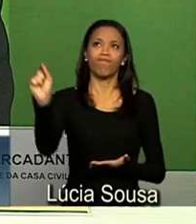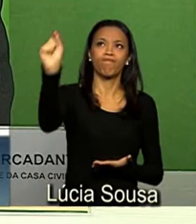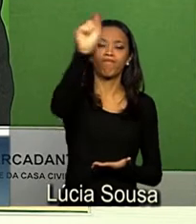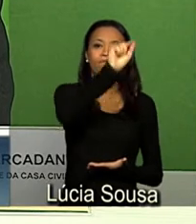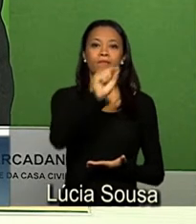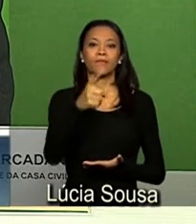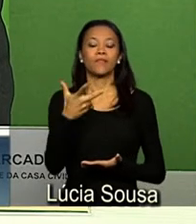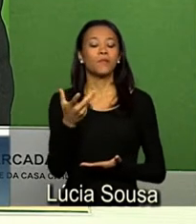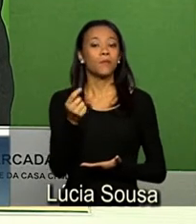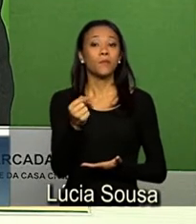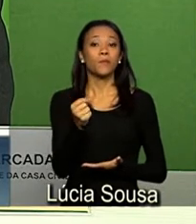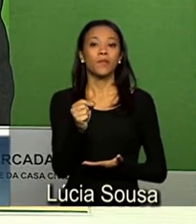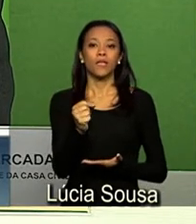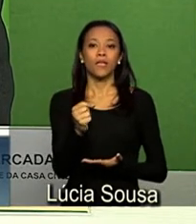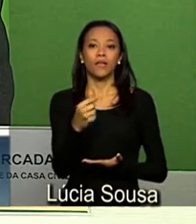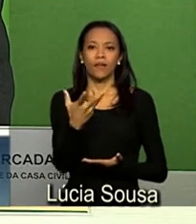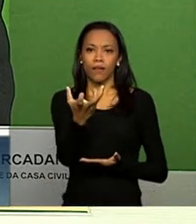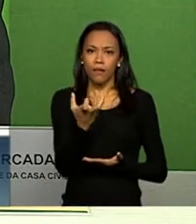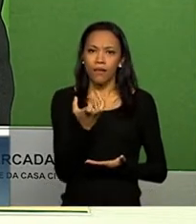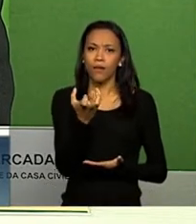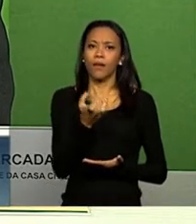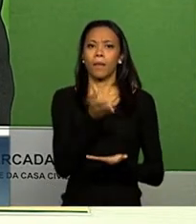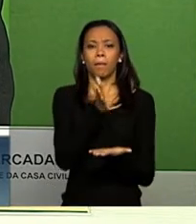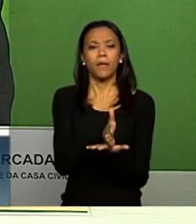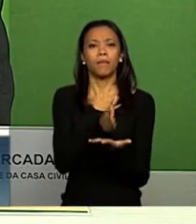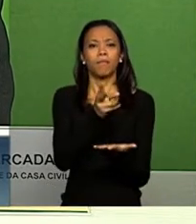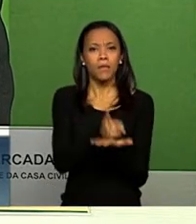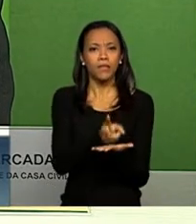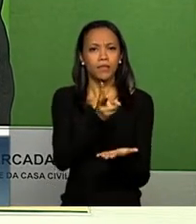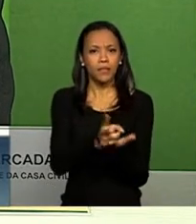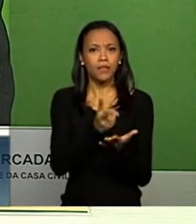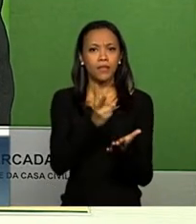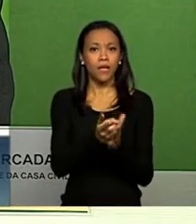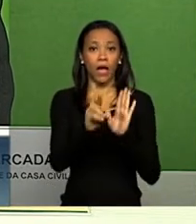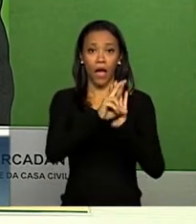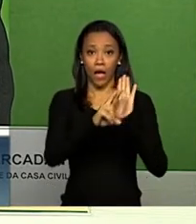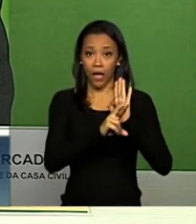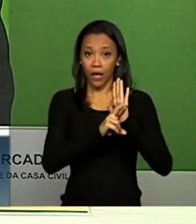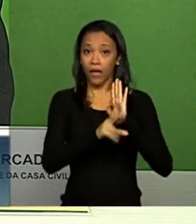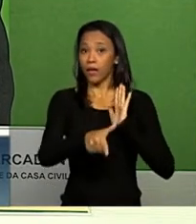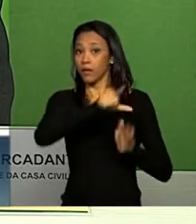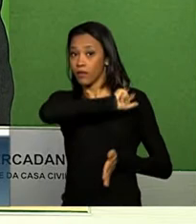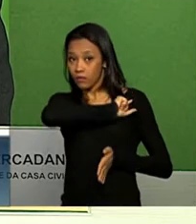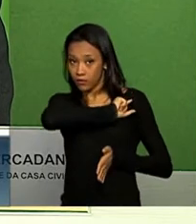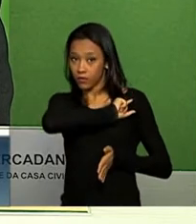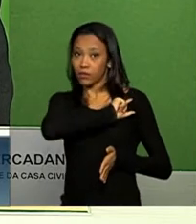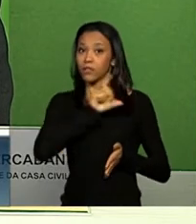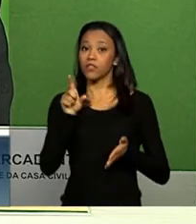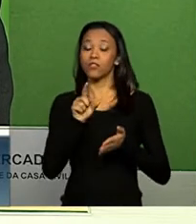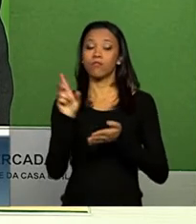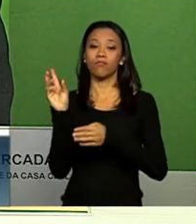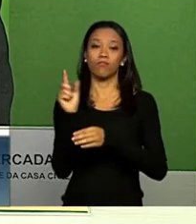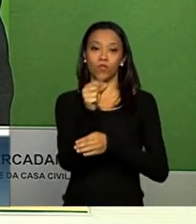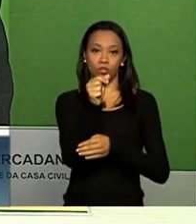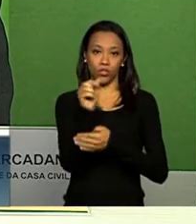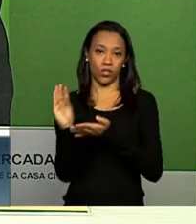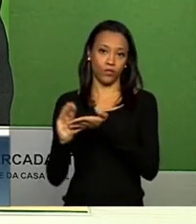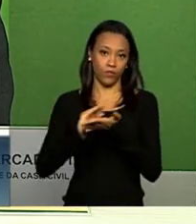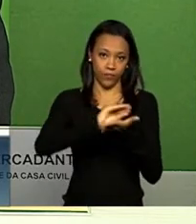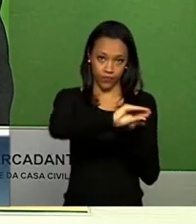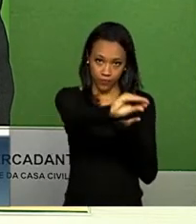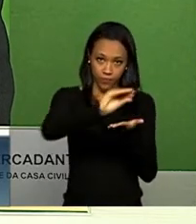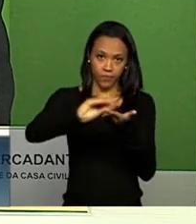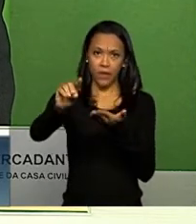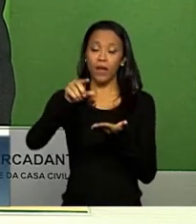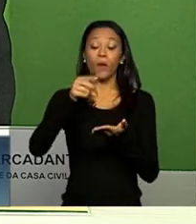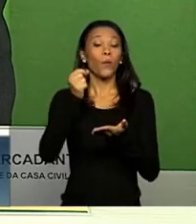fazem pressão para que se mantenha o padrão anterior de financiamento. Qual é o problema do padrão anterior? É que elas tinham